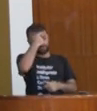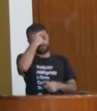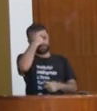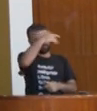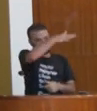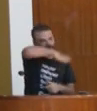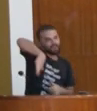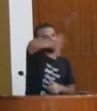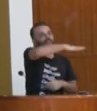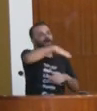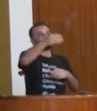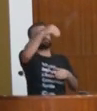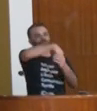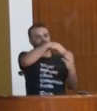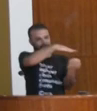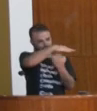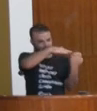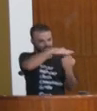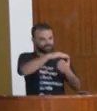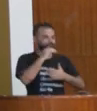corporativo.